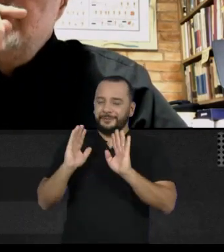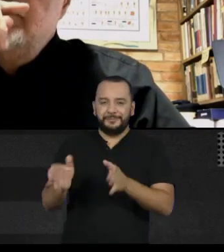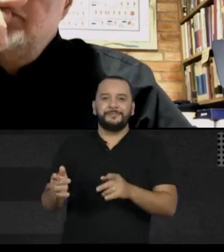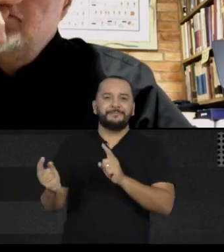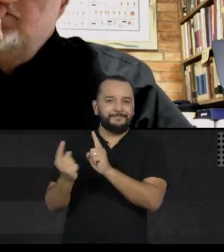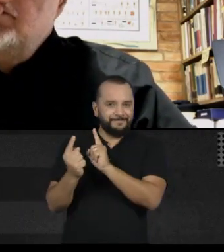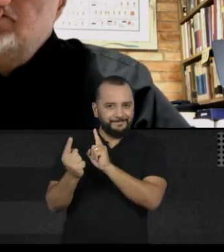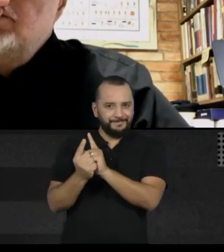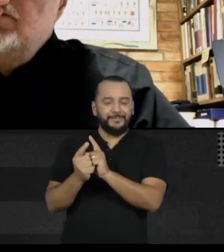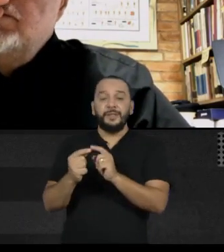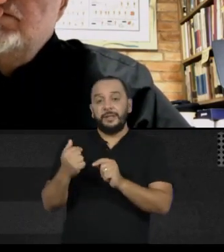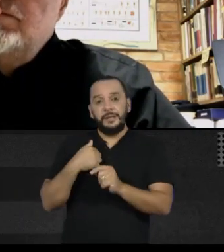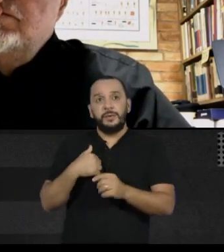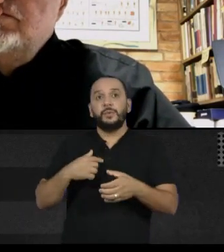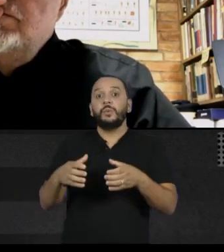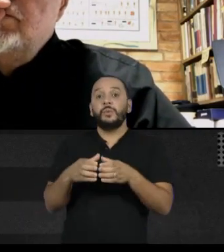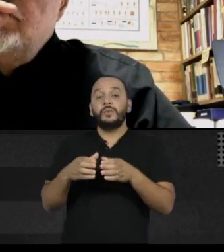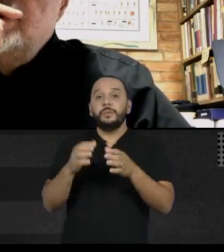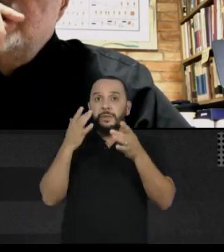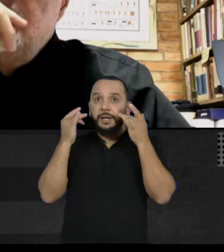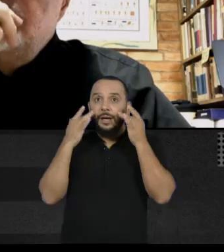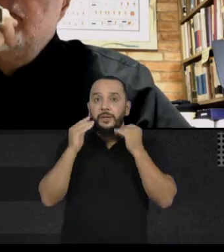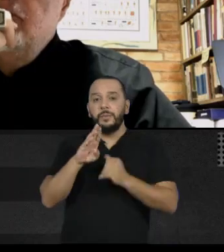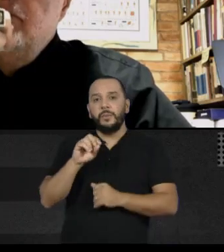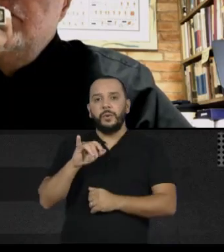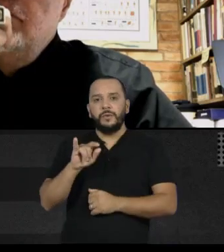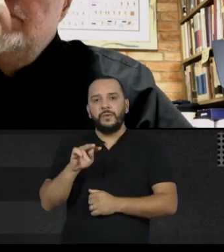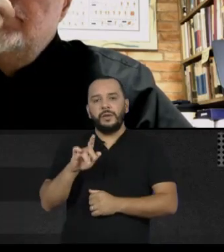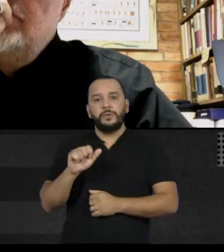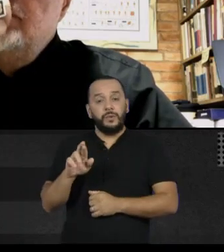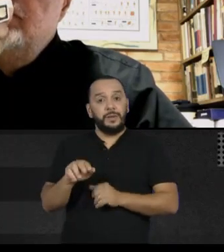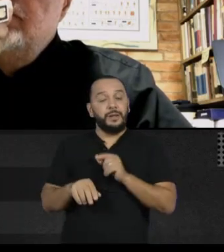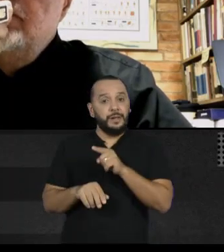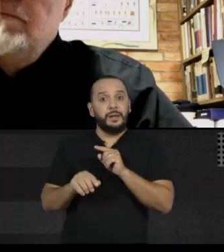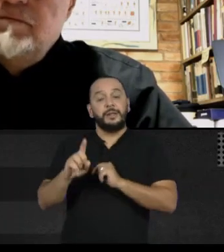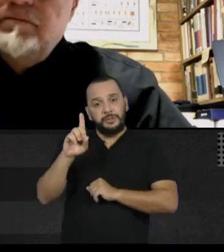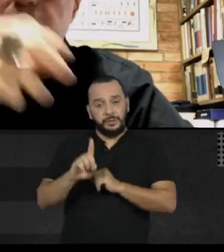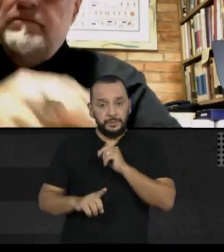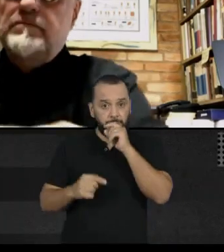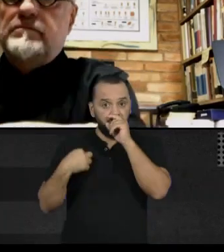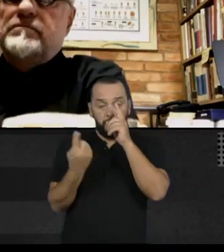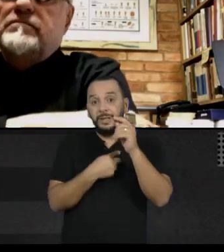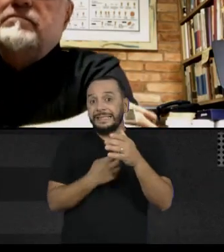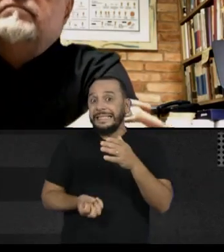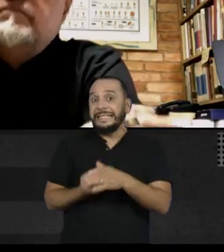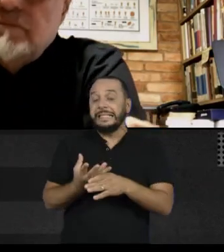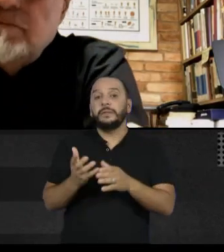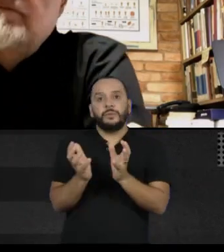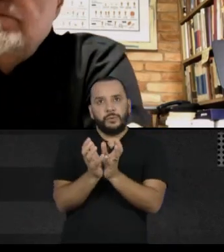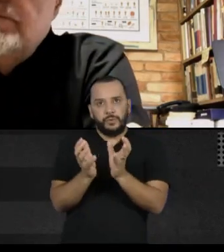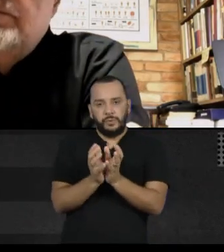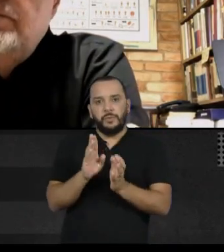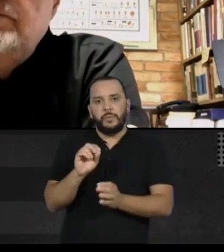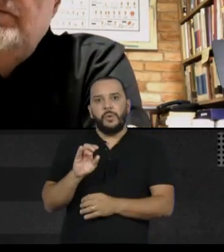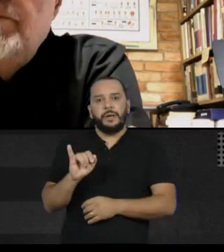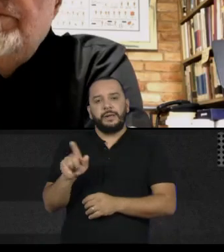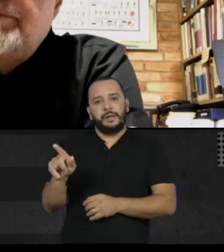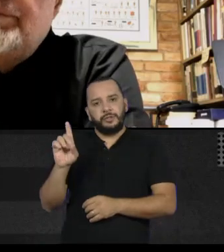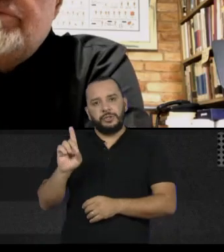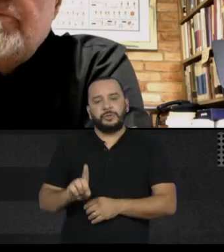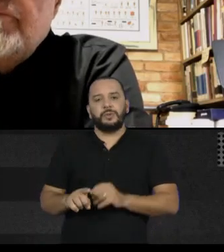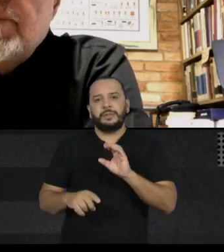São Bernardo, desta região aqui. De lá para cá, a gente se cruzou muito no decorrer